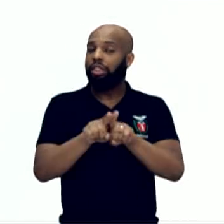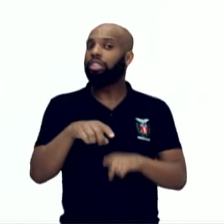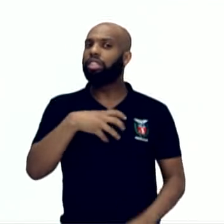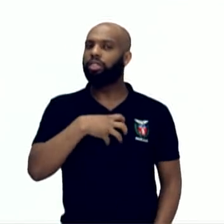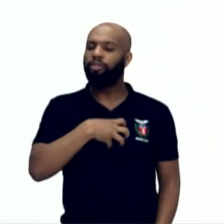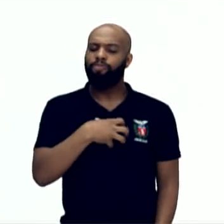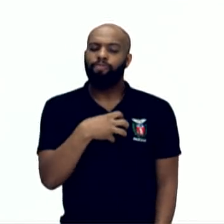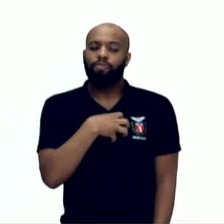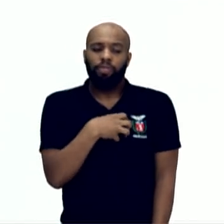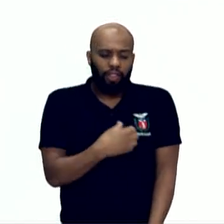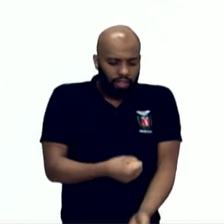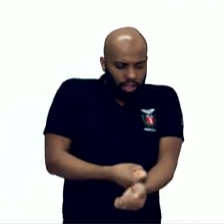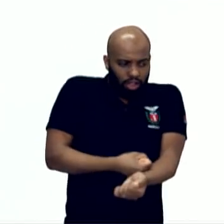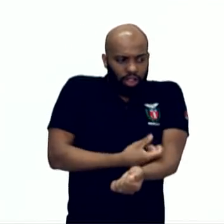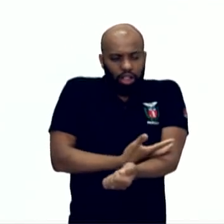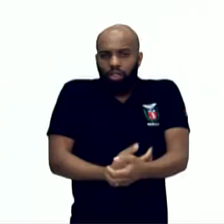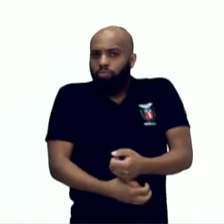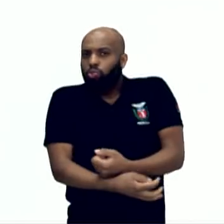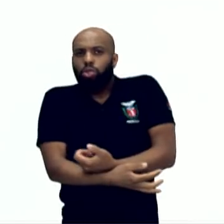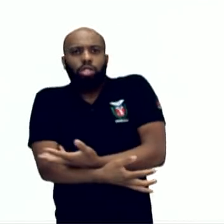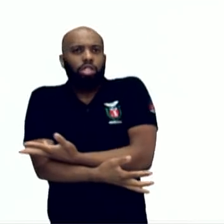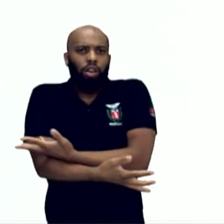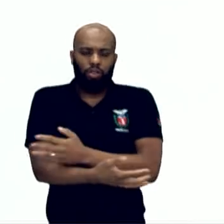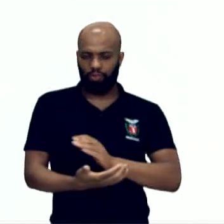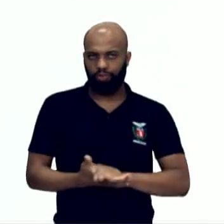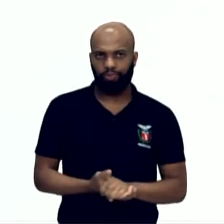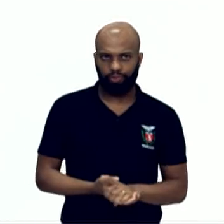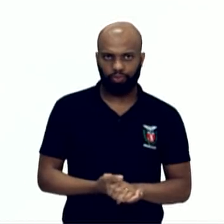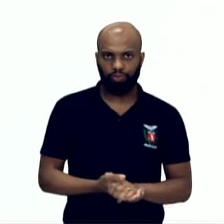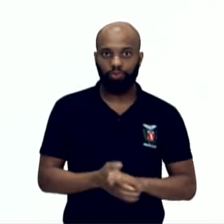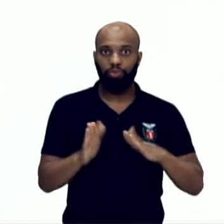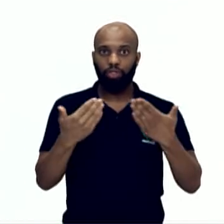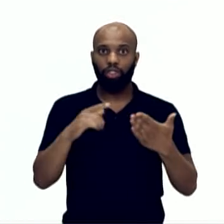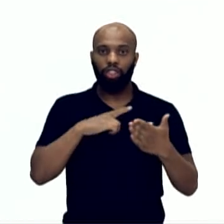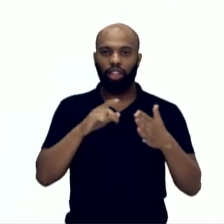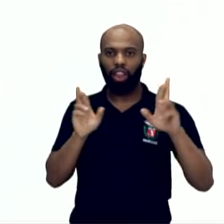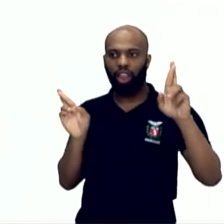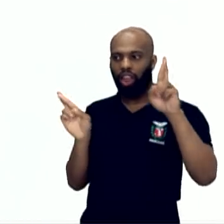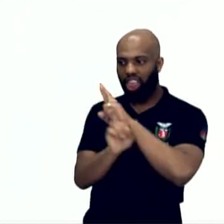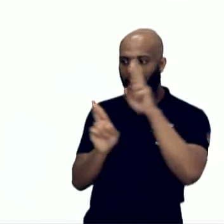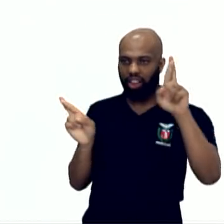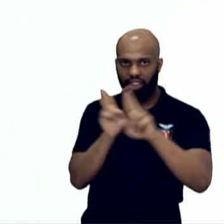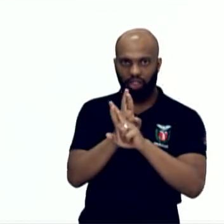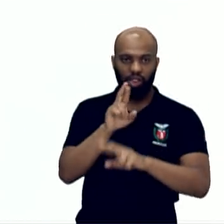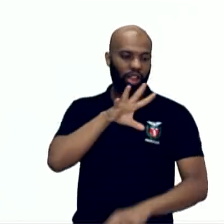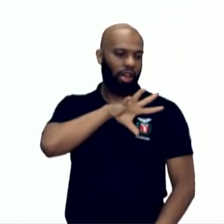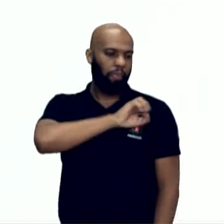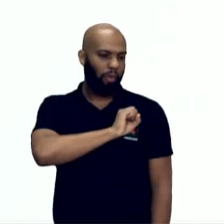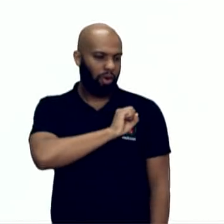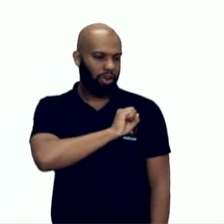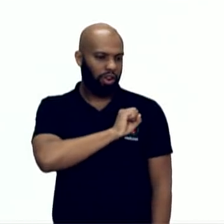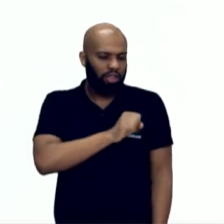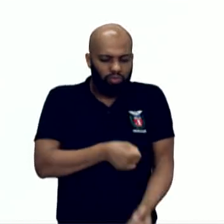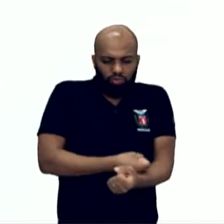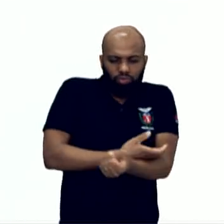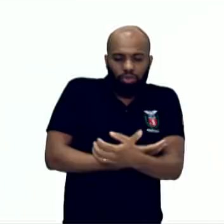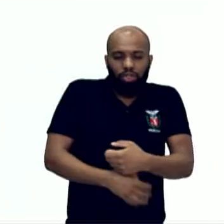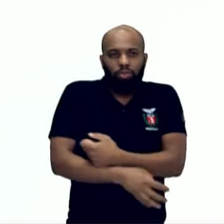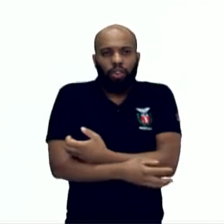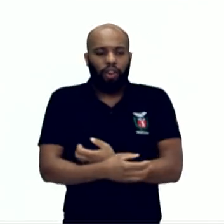uma sensação. O que acontece? Aqui tem uma relação entre essas duas palavras. Quando as pessoas